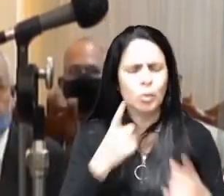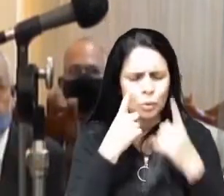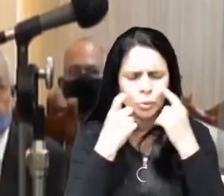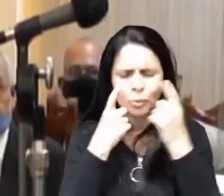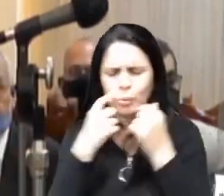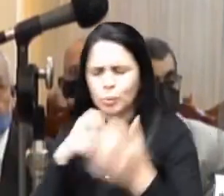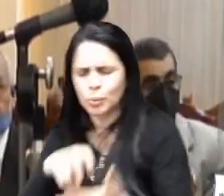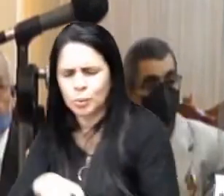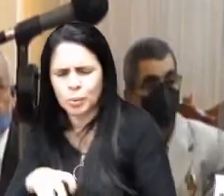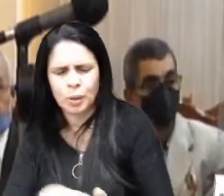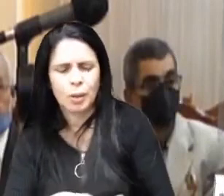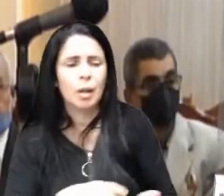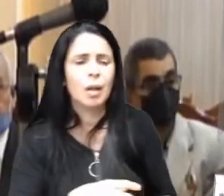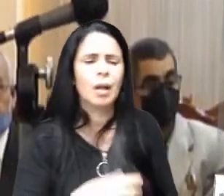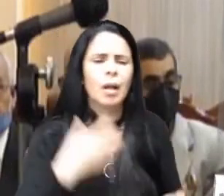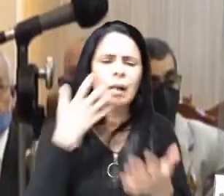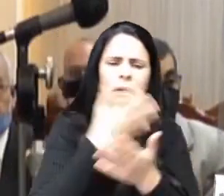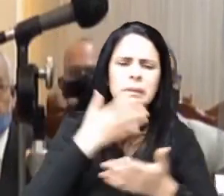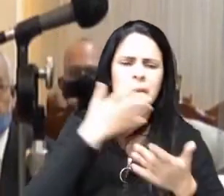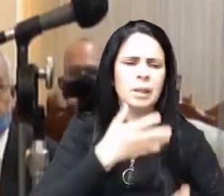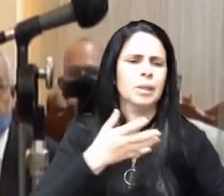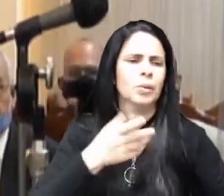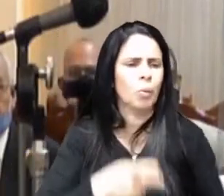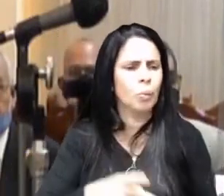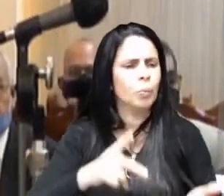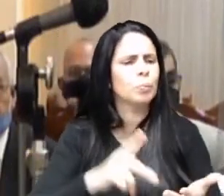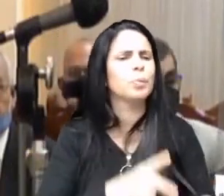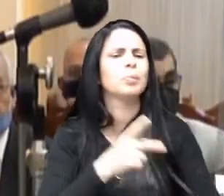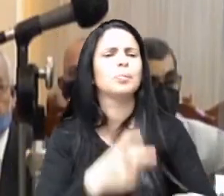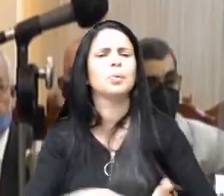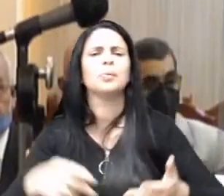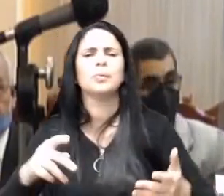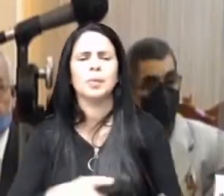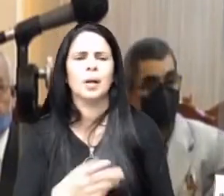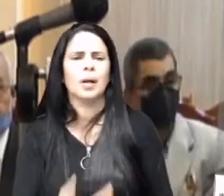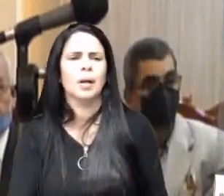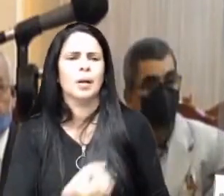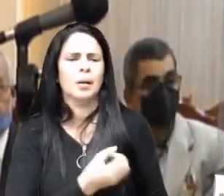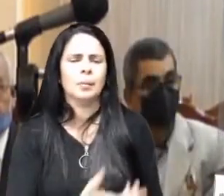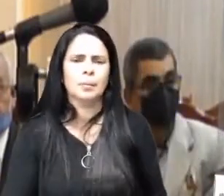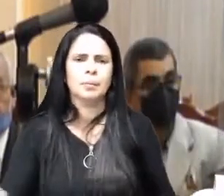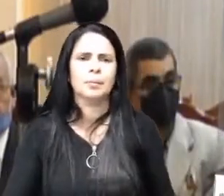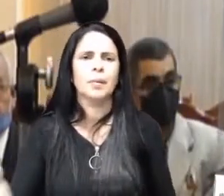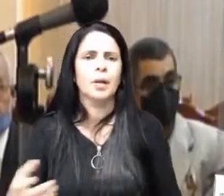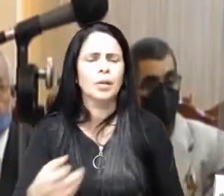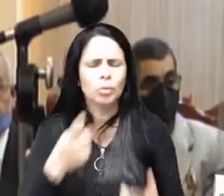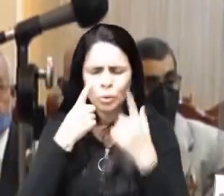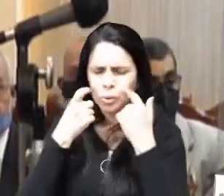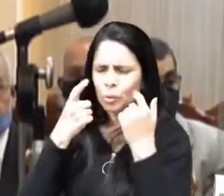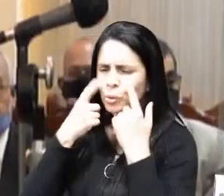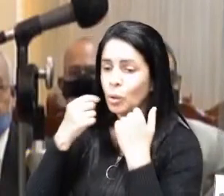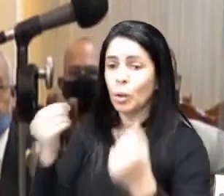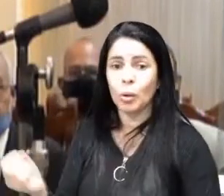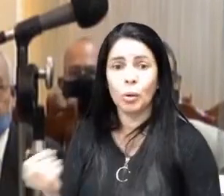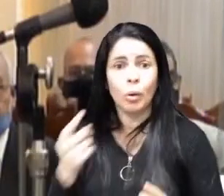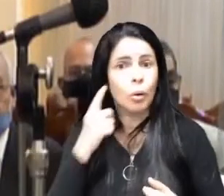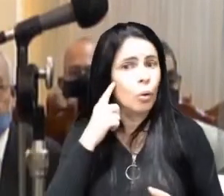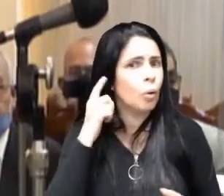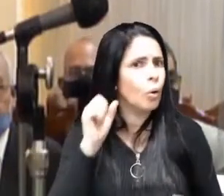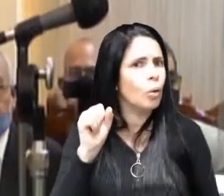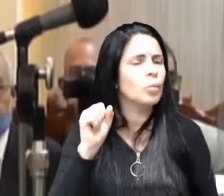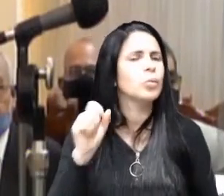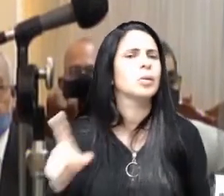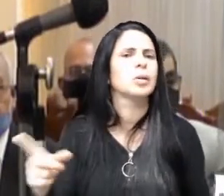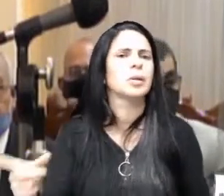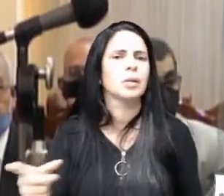da harpa. Chora até ouvindo um novo convertido falar. Qualquer palavra agrada, mas quando a pessoa perde